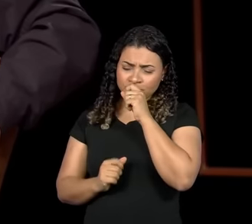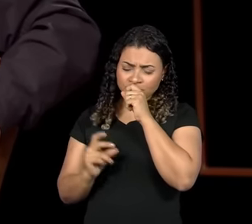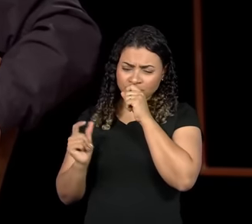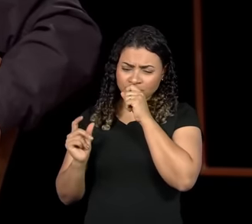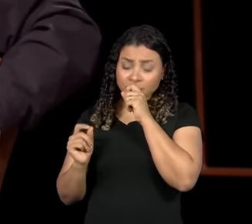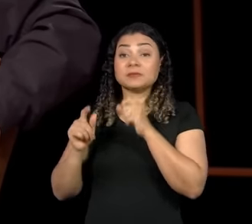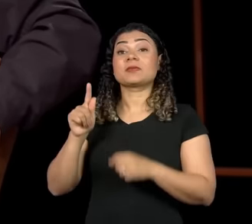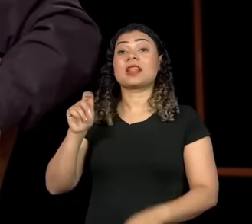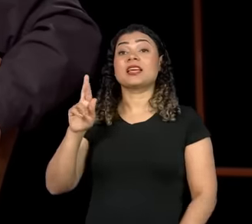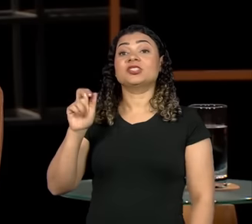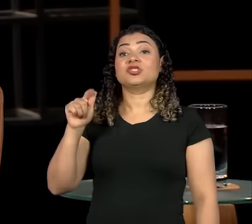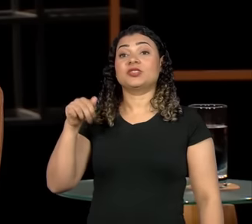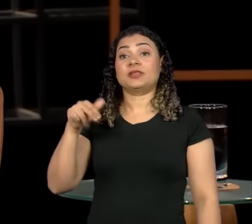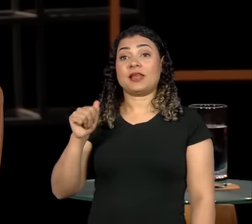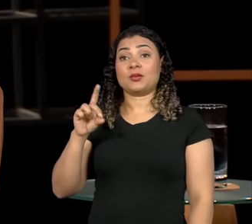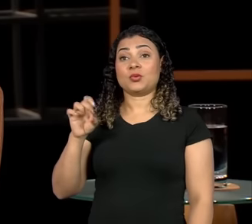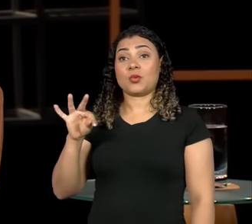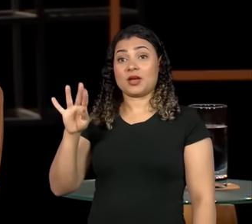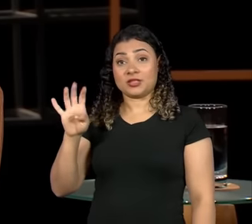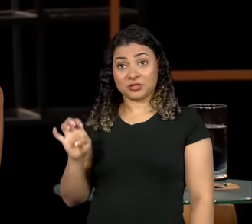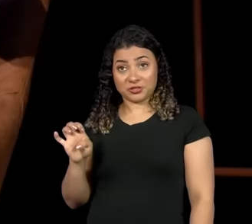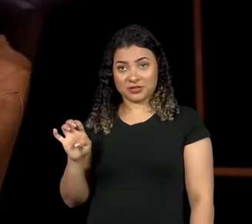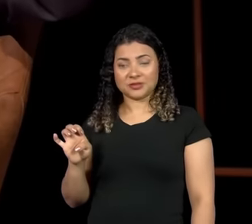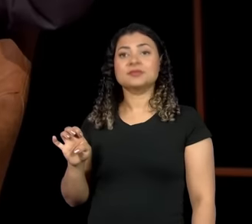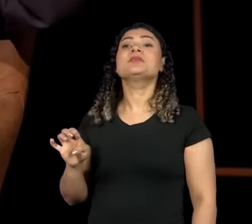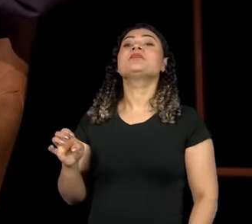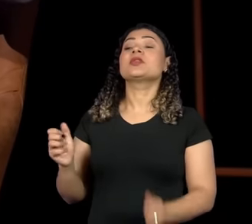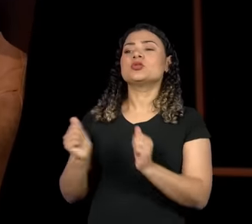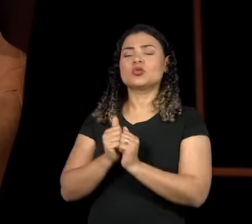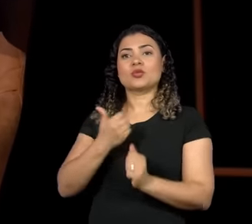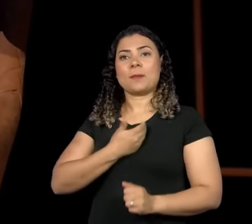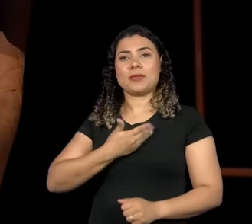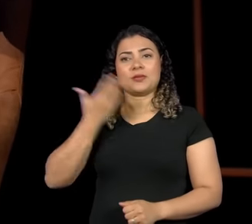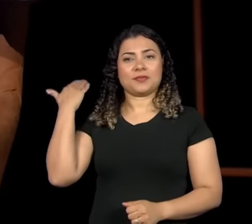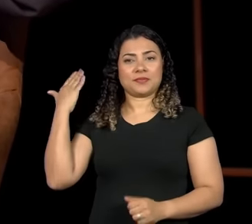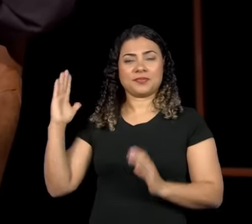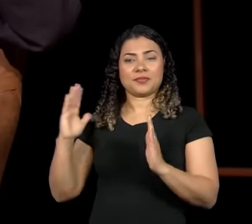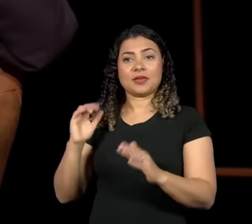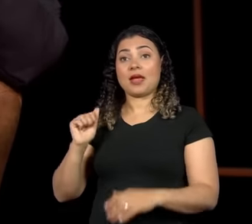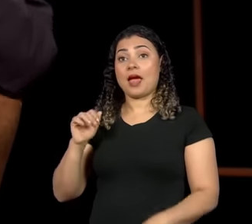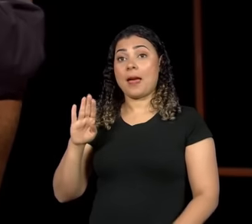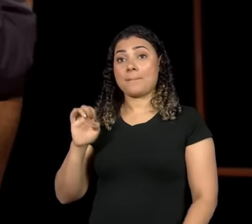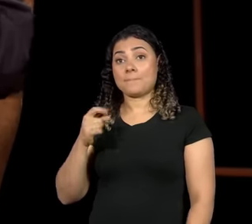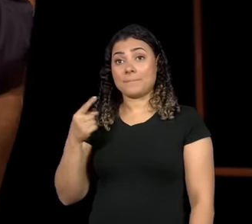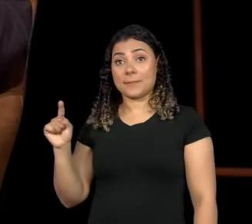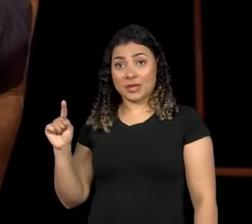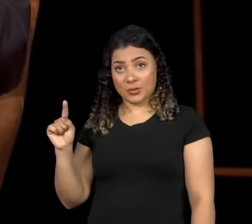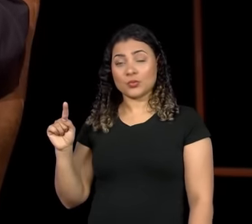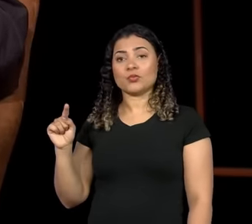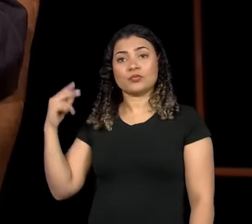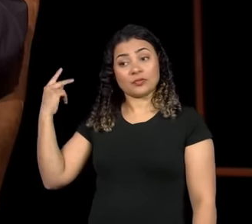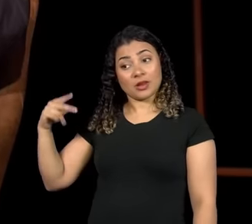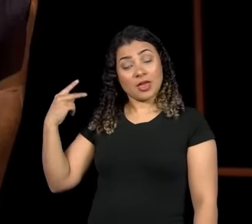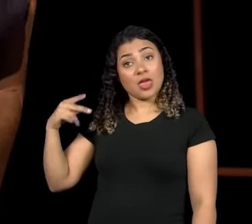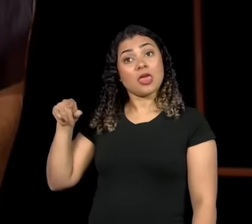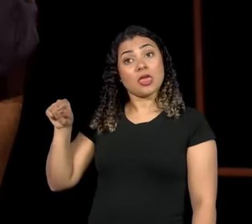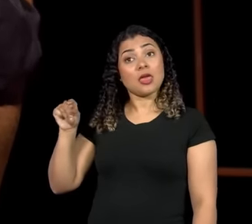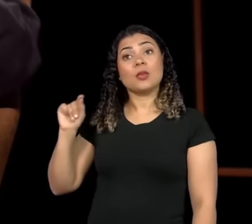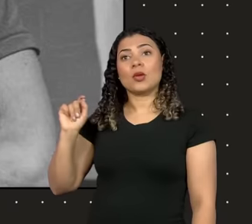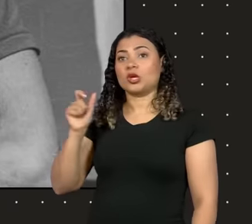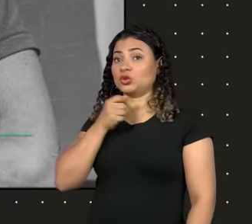com a Regina Duarte, dirigida por um colega nosso da época chamado Abrão Berman. O Abrão Berman era